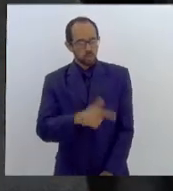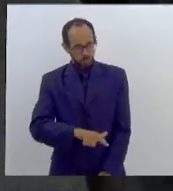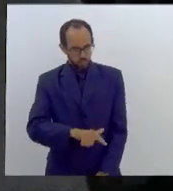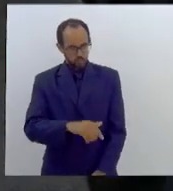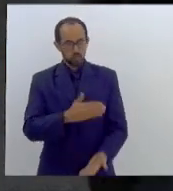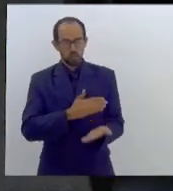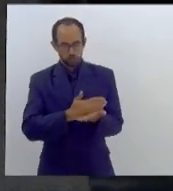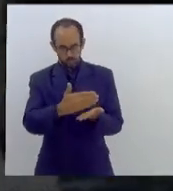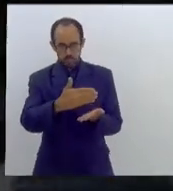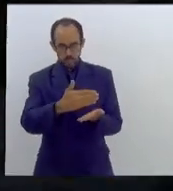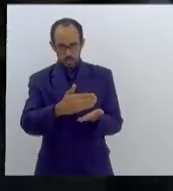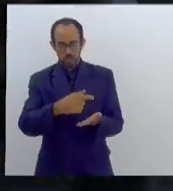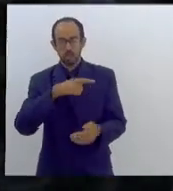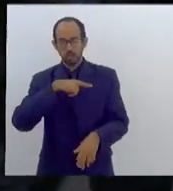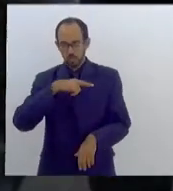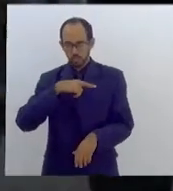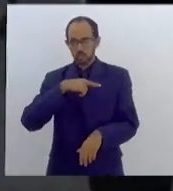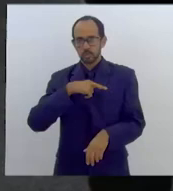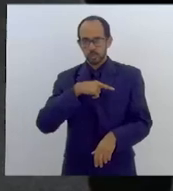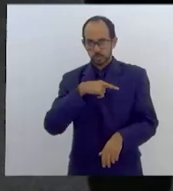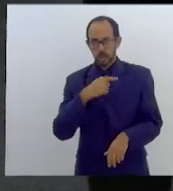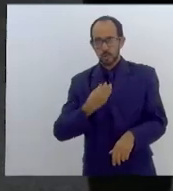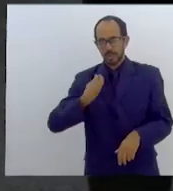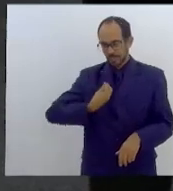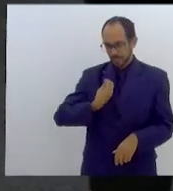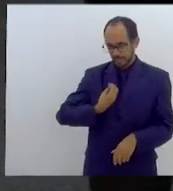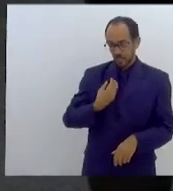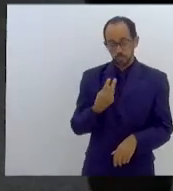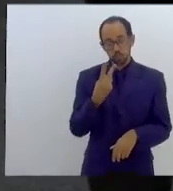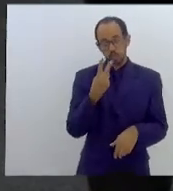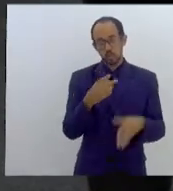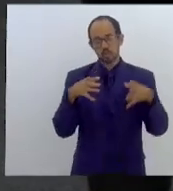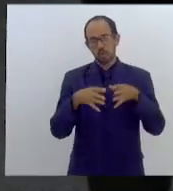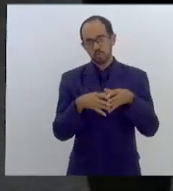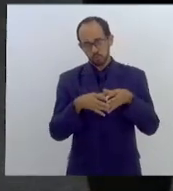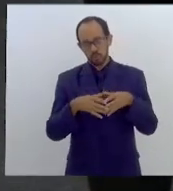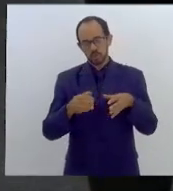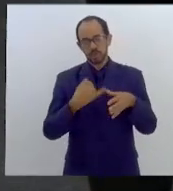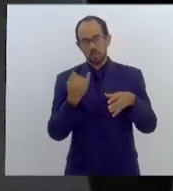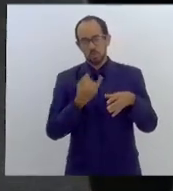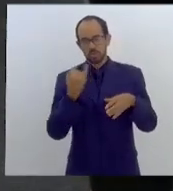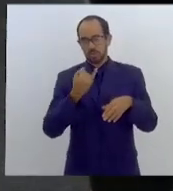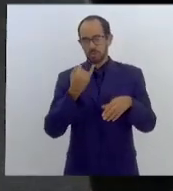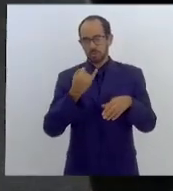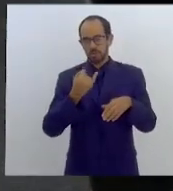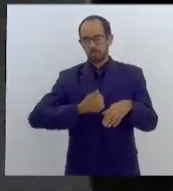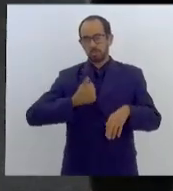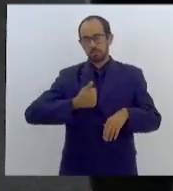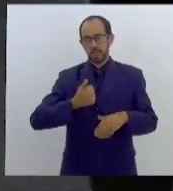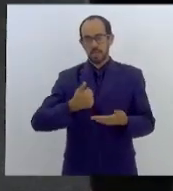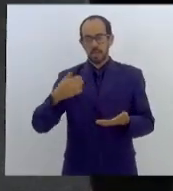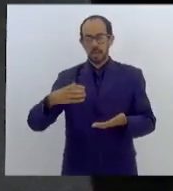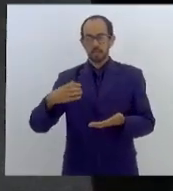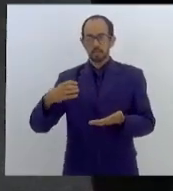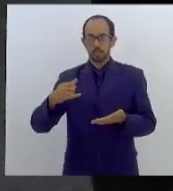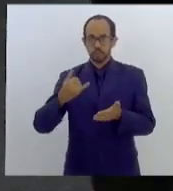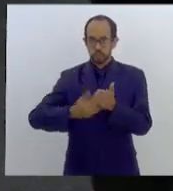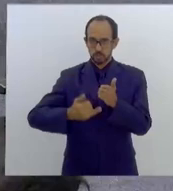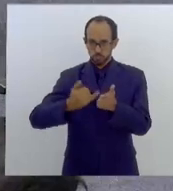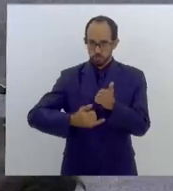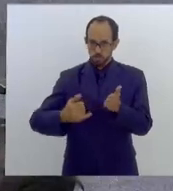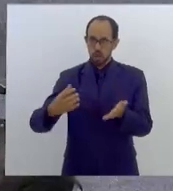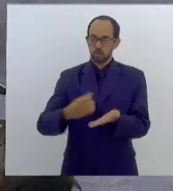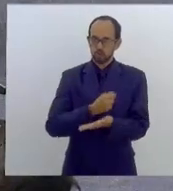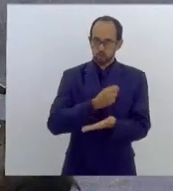tenho assento em 2 comissões que eu julgo de extrema relevância, que é a Comissão de Tributação e a Comissão de Educação.